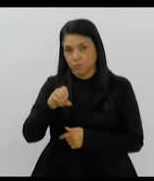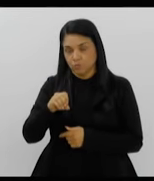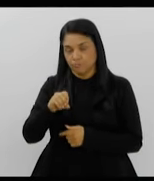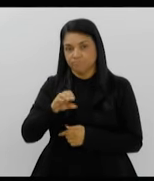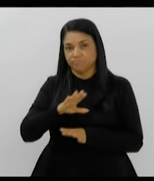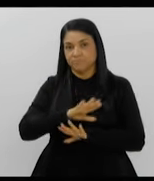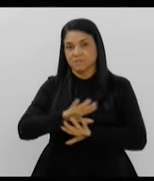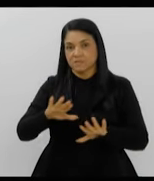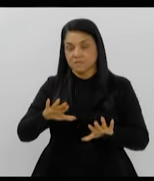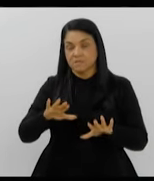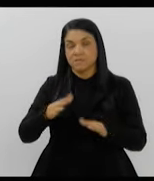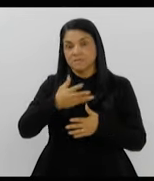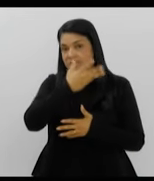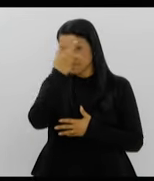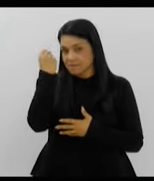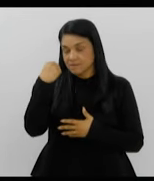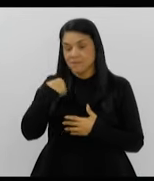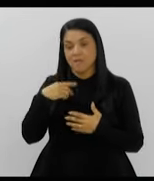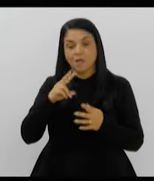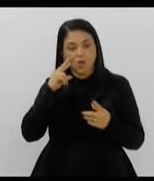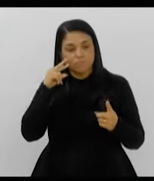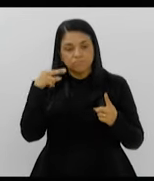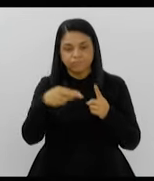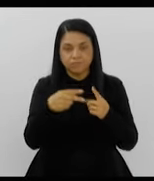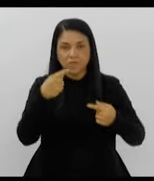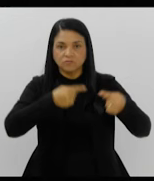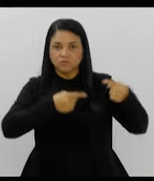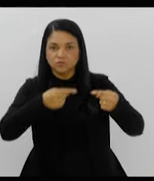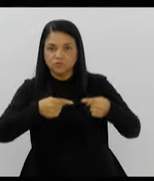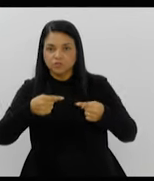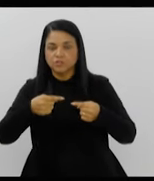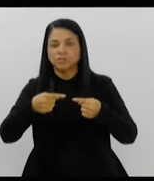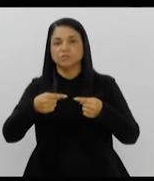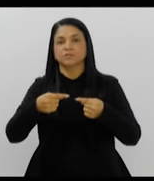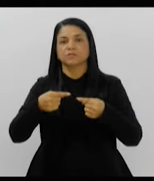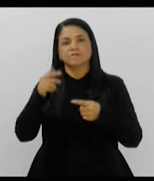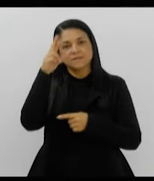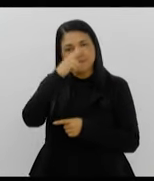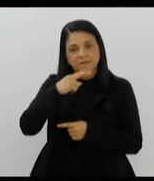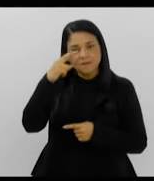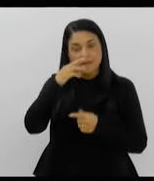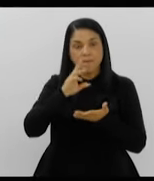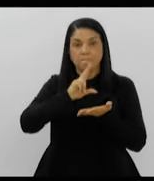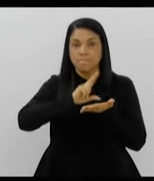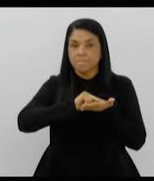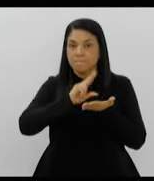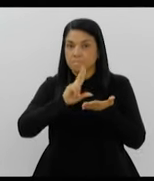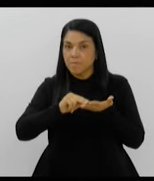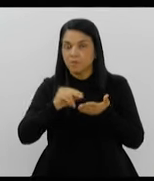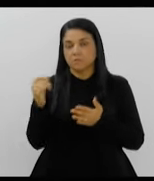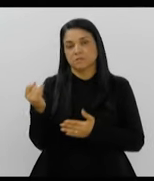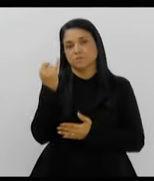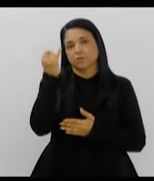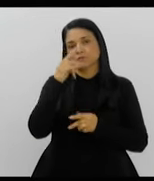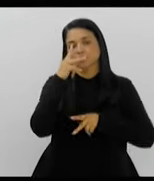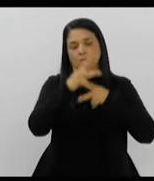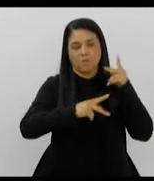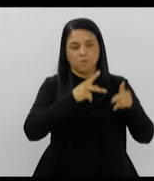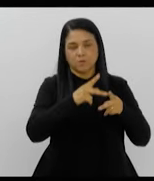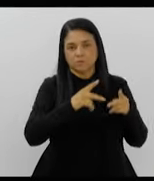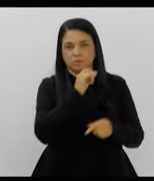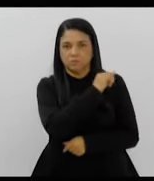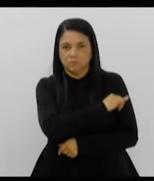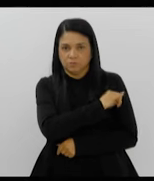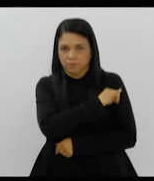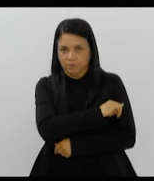que a gente passe a olhar, discutir, debater, fiscalizar pautas importantes para a população do Estado do